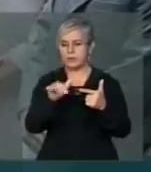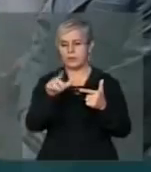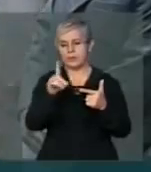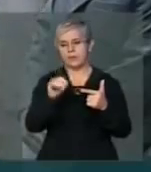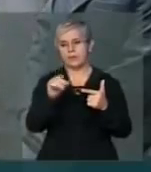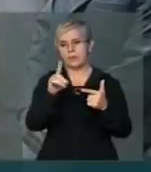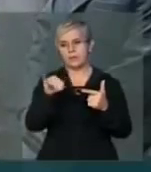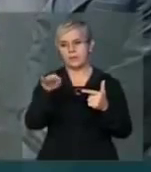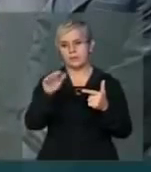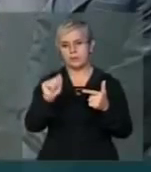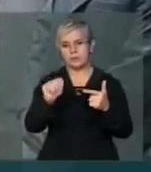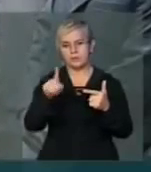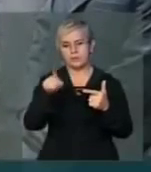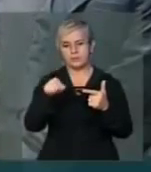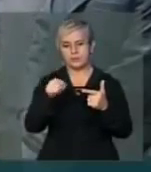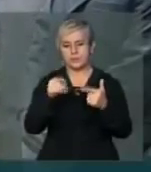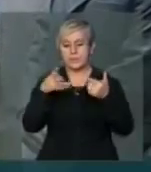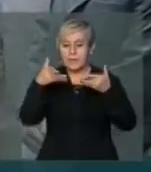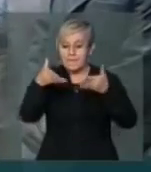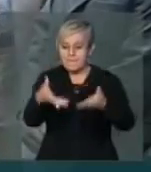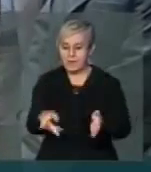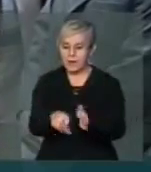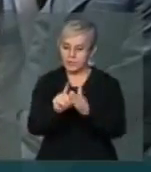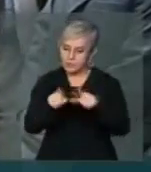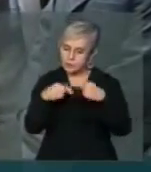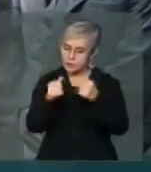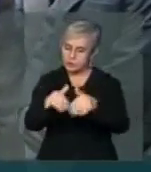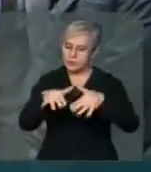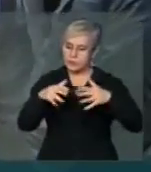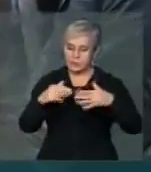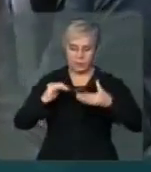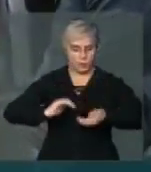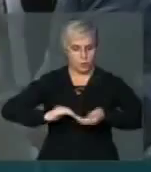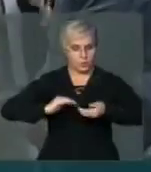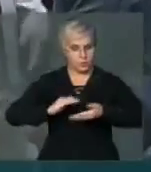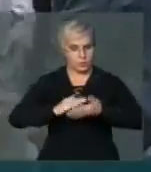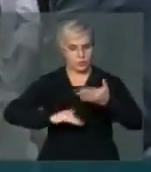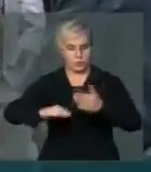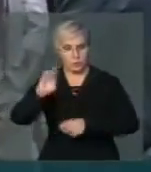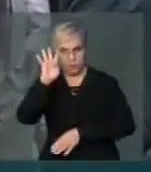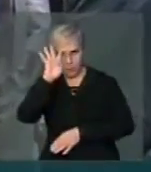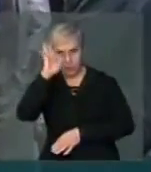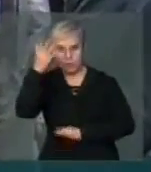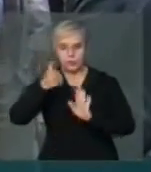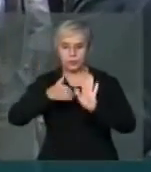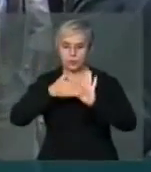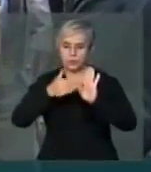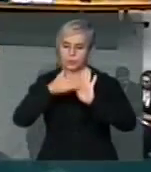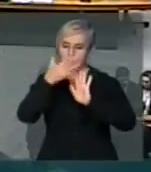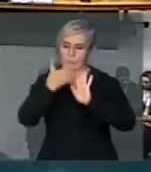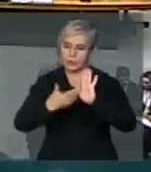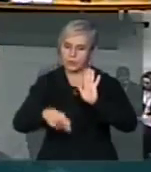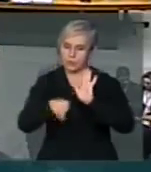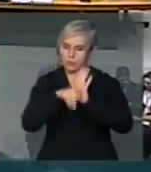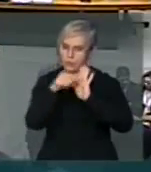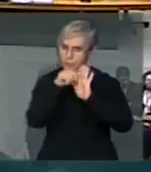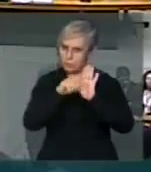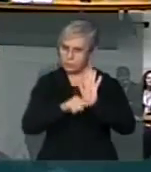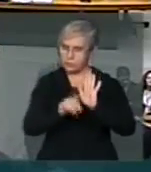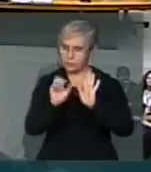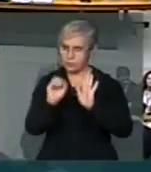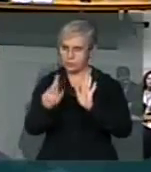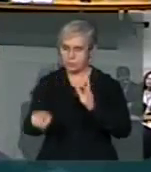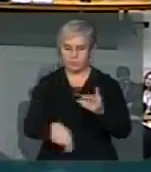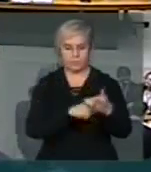que representa a parte da sessão em que os congressistas deliberam sobre as propostas constantes da pauta.